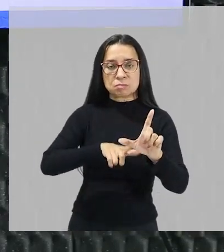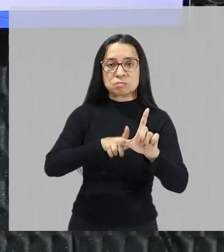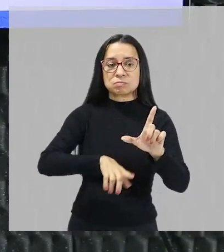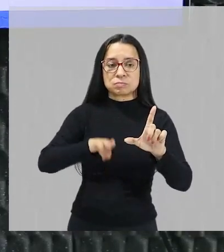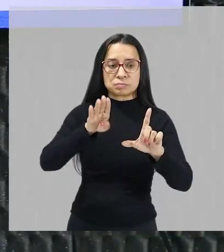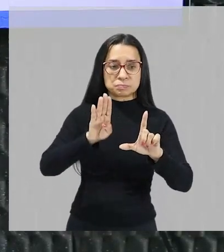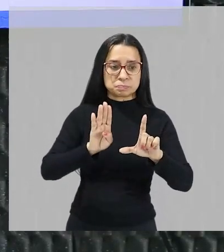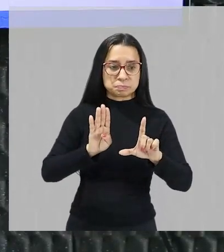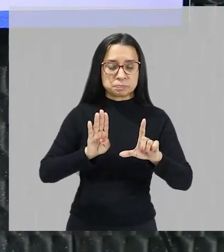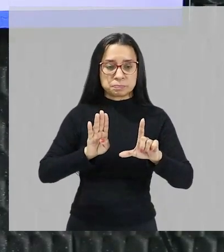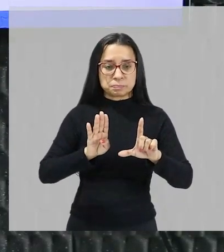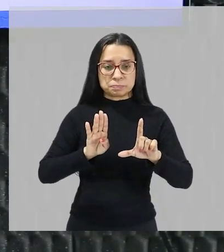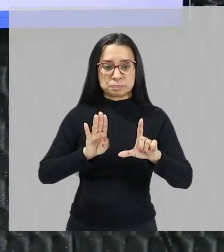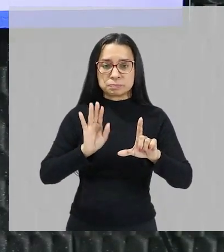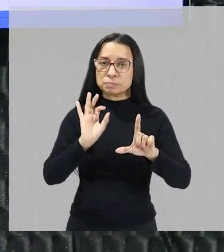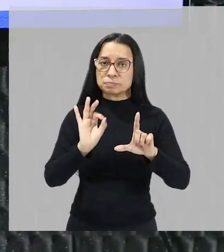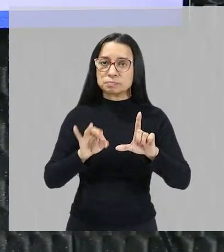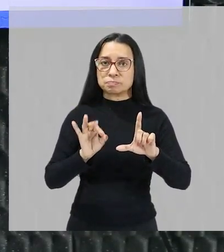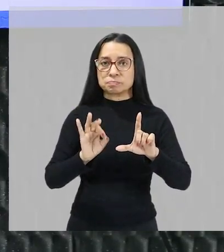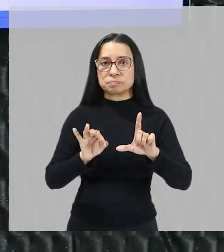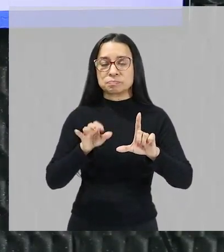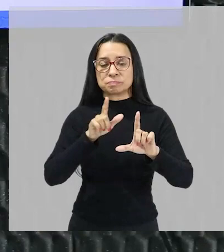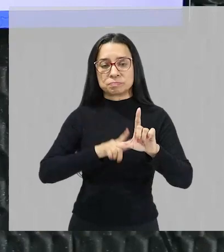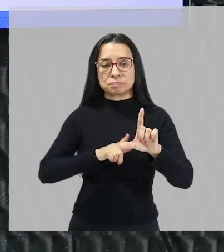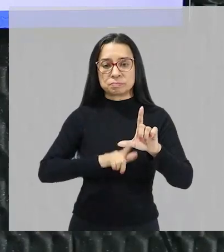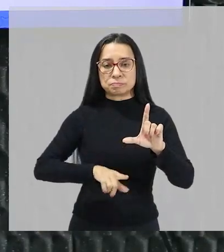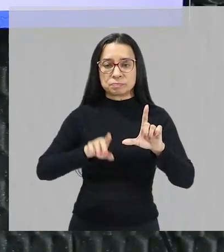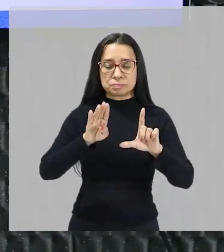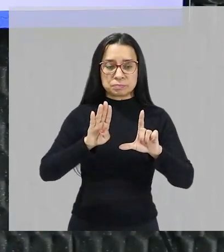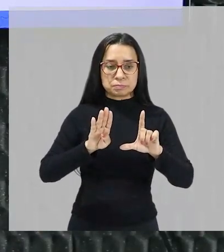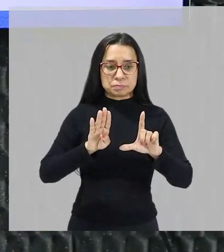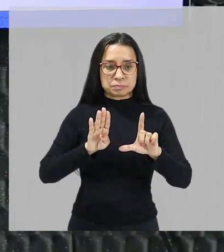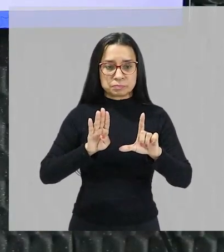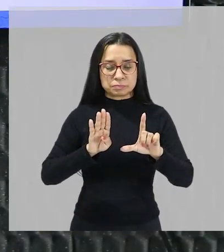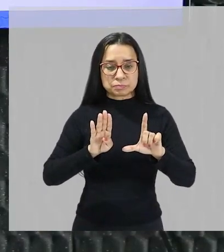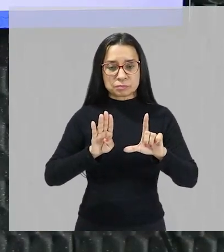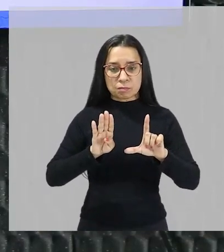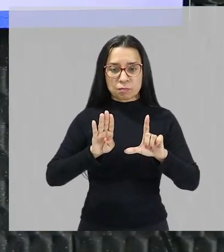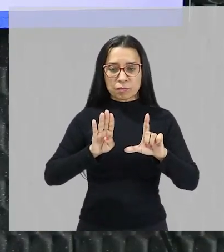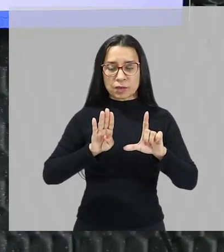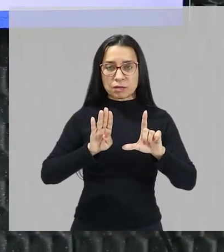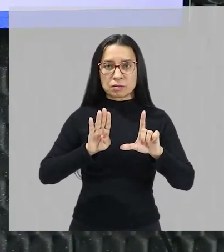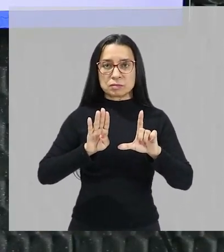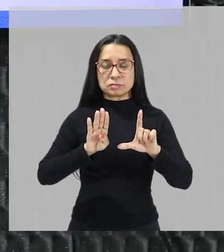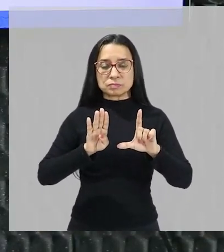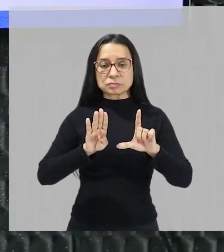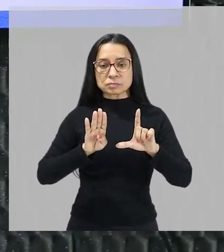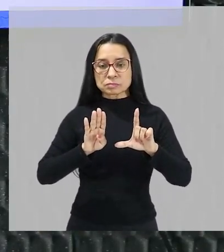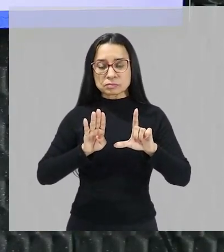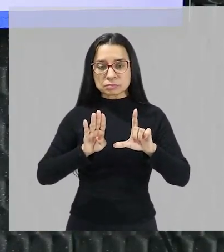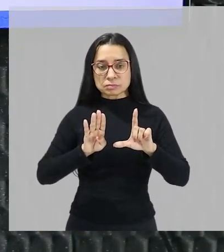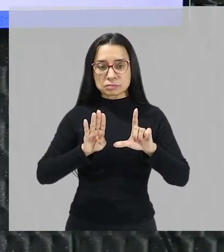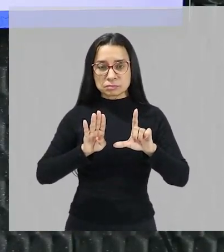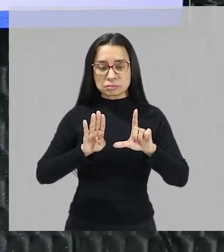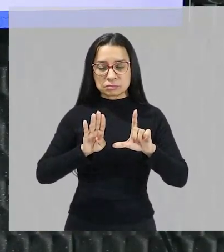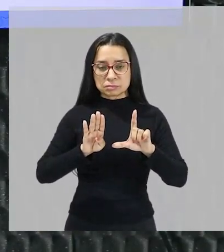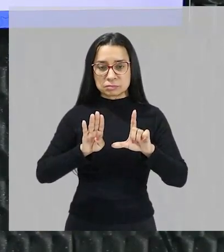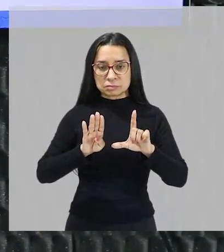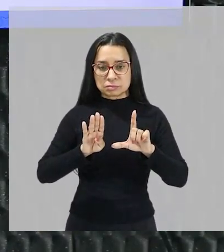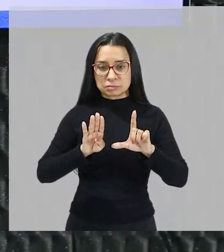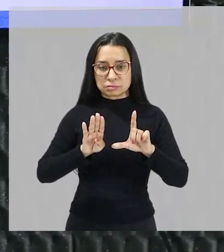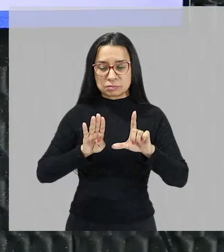Práticas místicas, a oração da avó do Zé de Sila, que fazia a chuva durar, relacionadas ao patrimônio cultural. Letra B de bola.